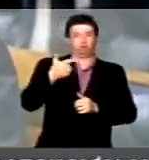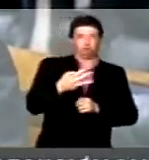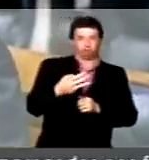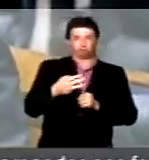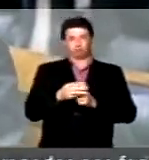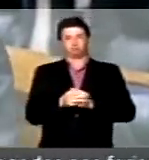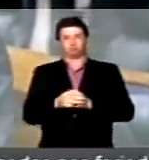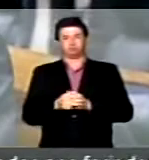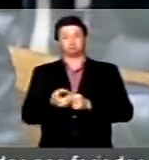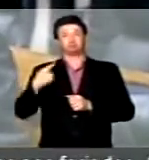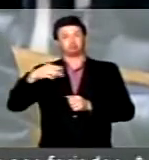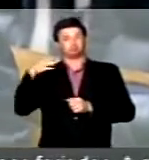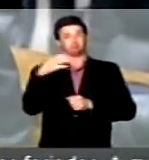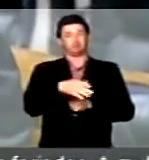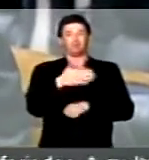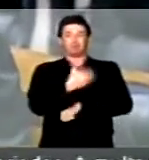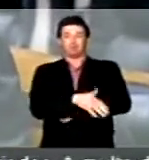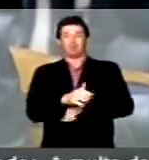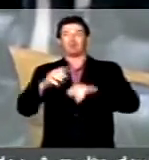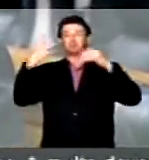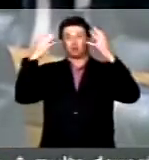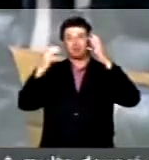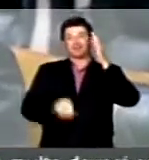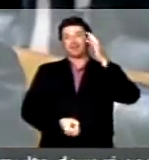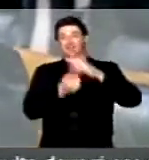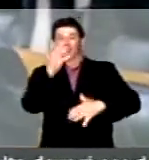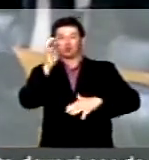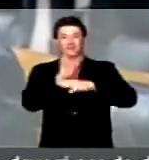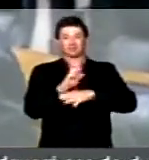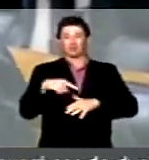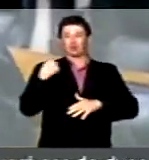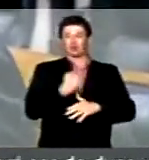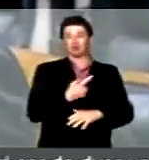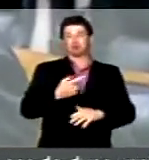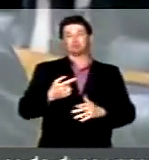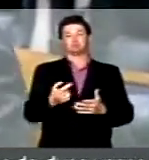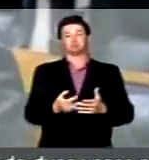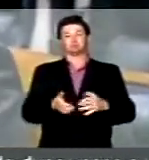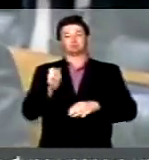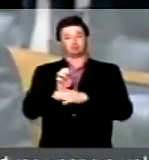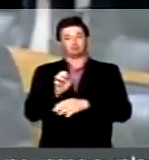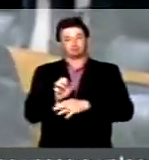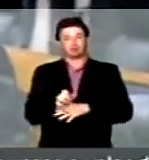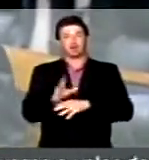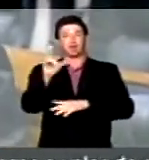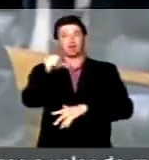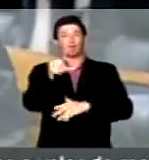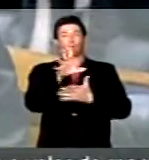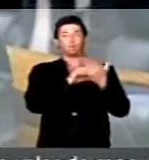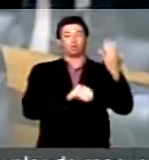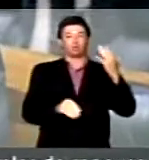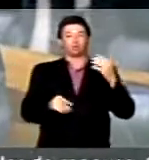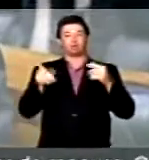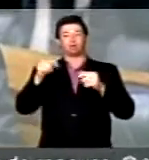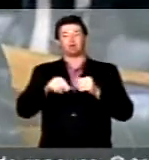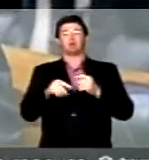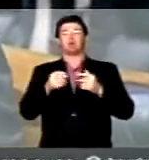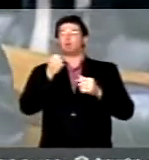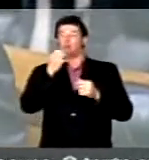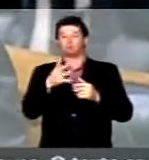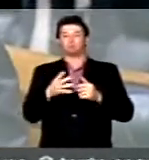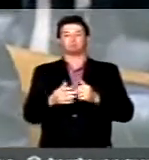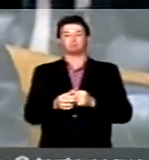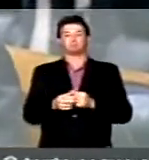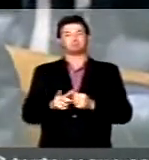idade, fomos às ruas comemorar a criação daquele estado, um estado que nascia para ser modelo, para ser uma